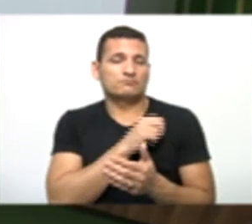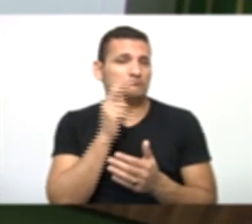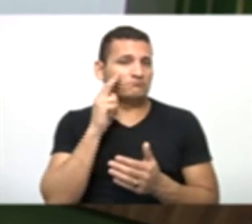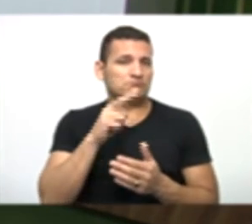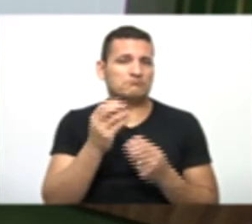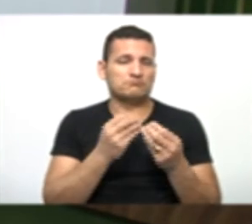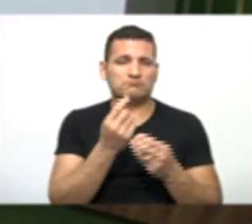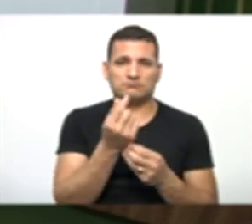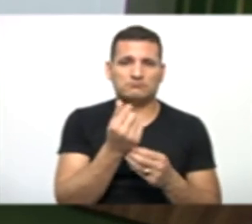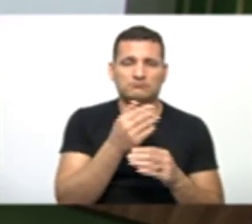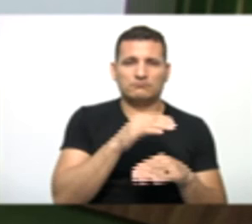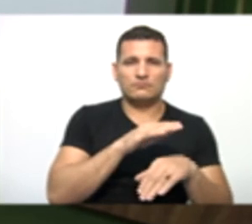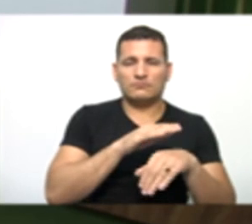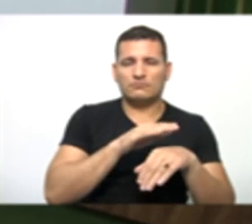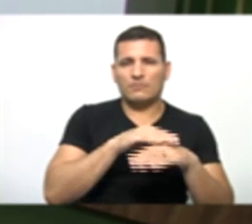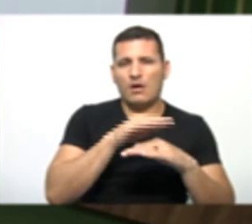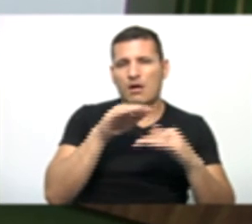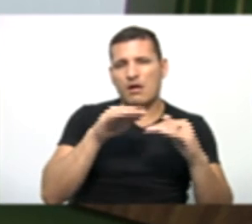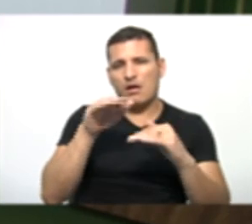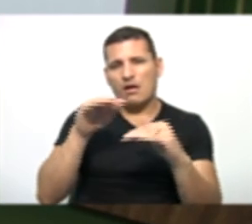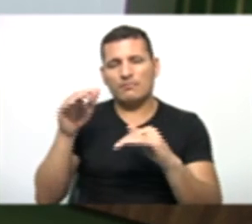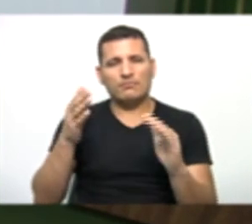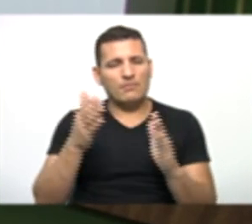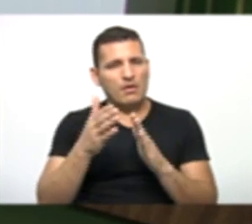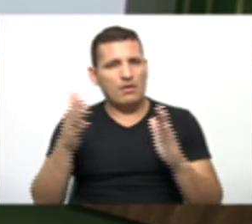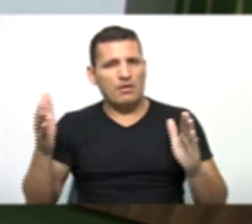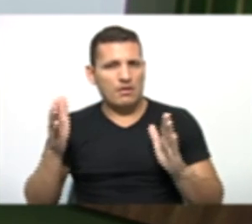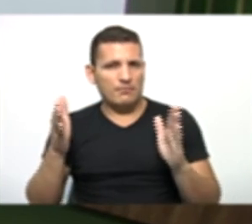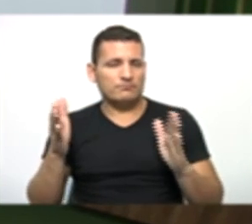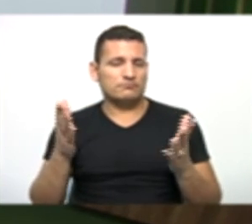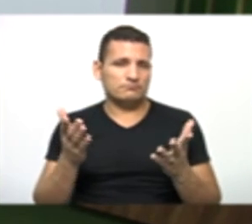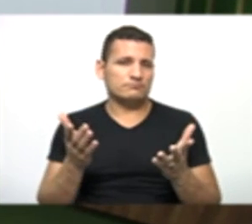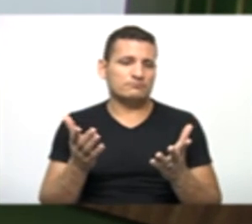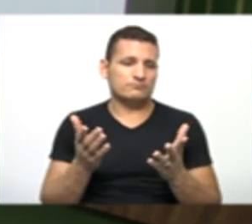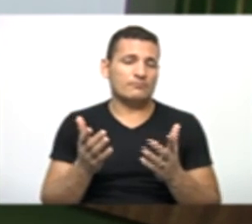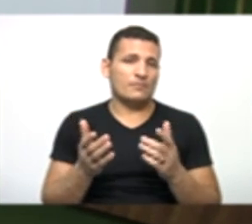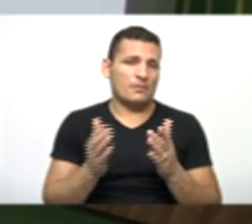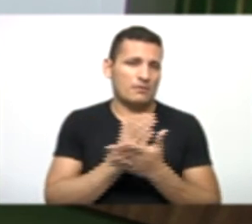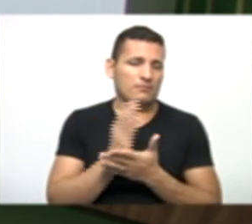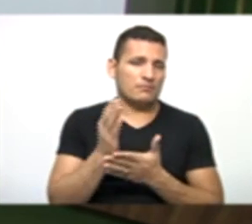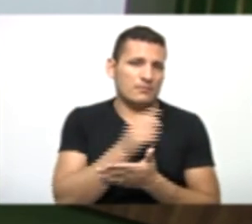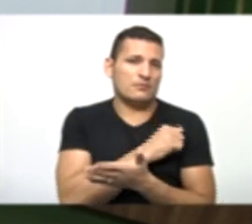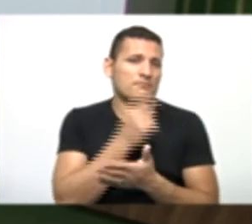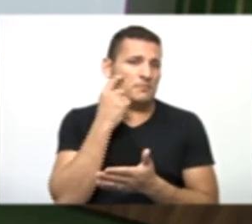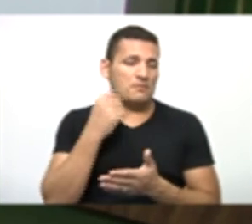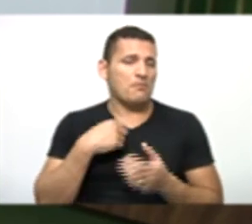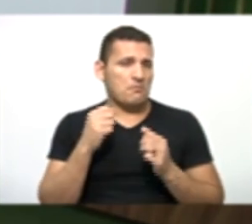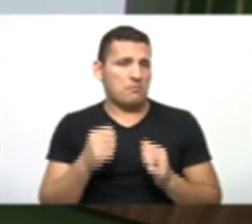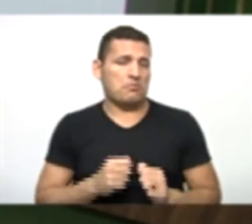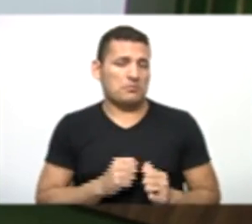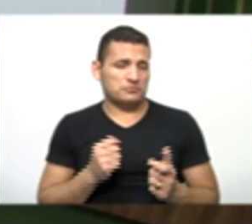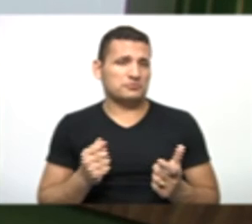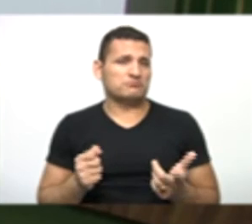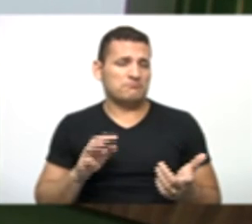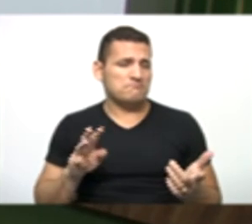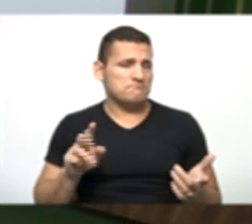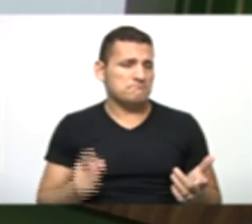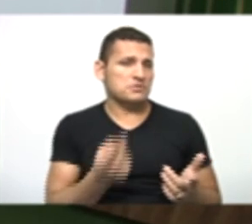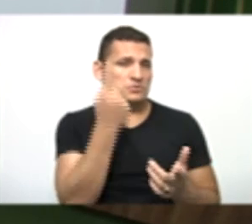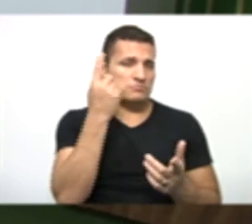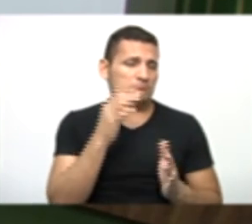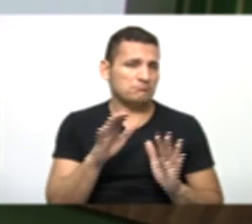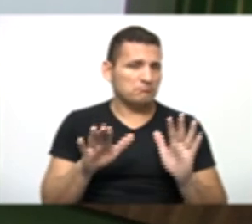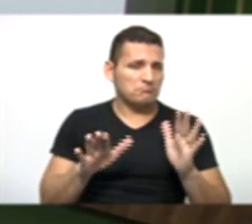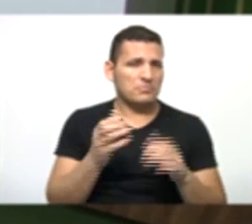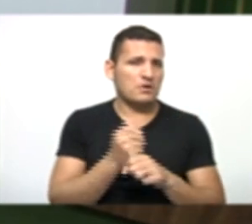tempo. Nós vamos ter alguns alunos que vai falar assim, caramba, posso ser milionário em alguns anos, né? Colocando R$50, que é um valor